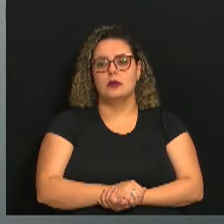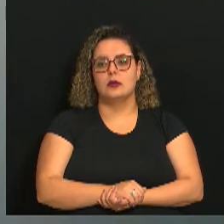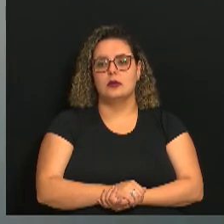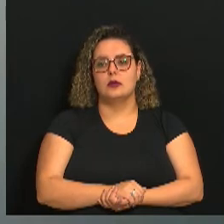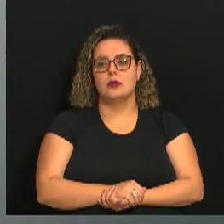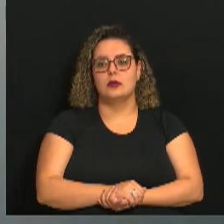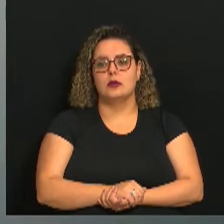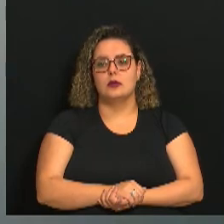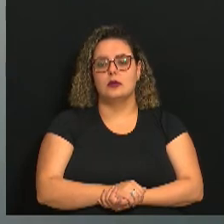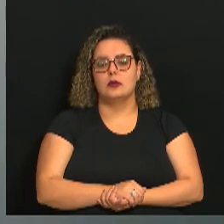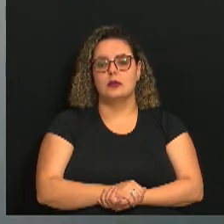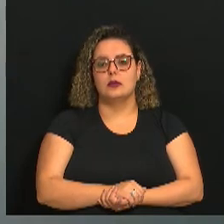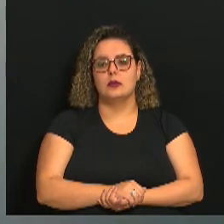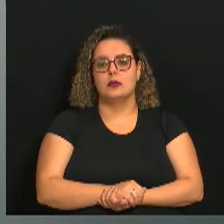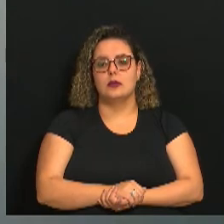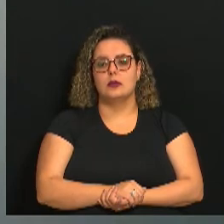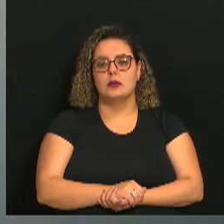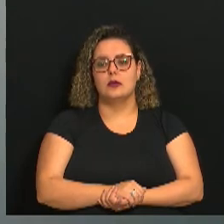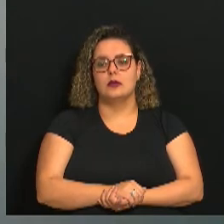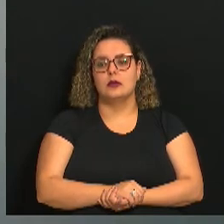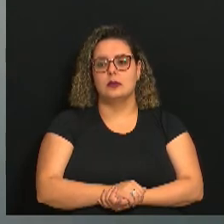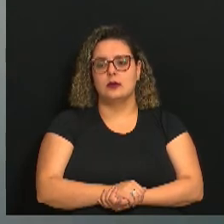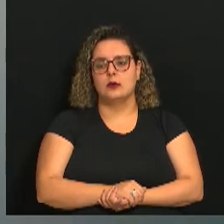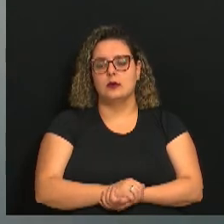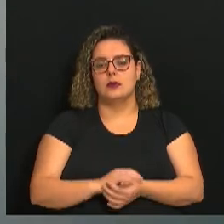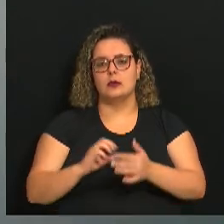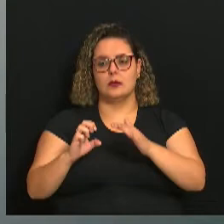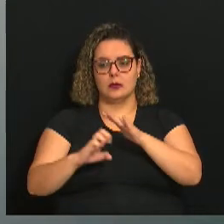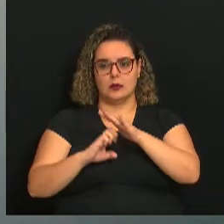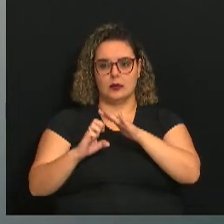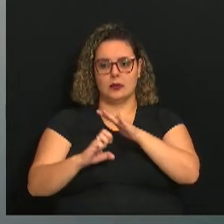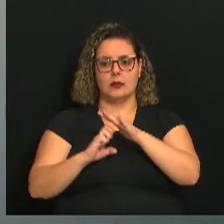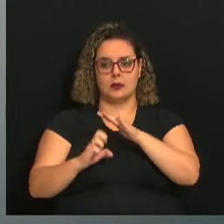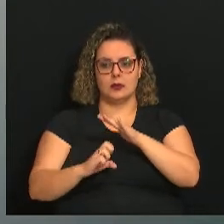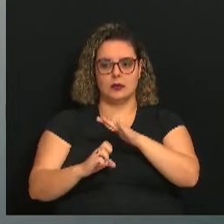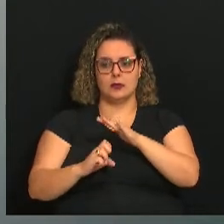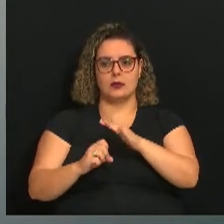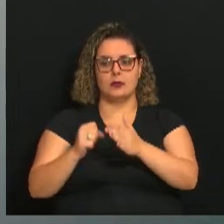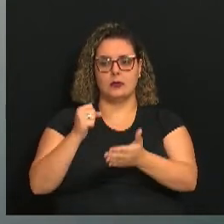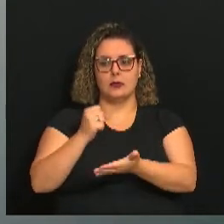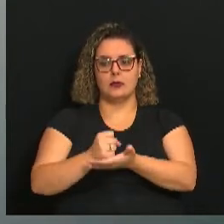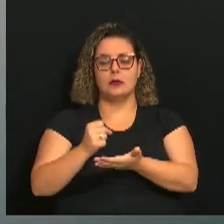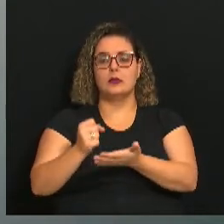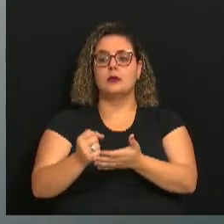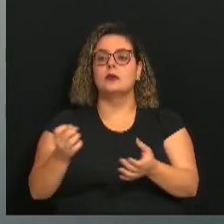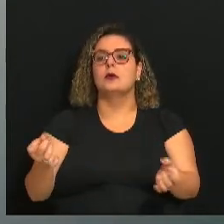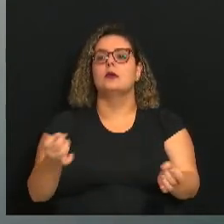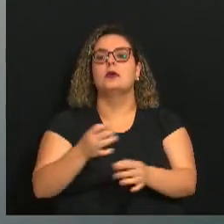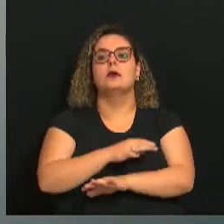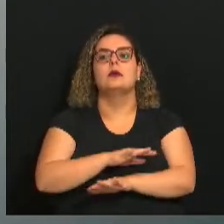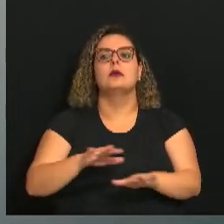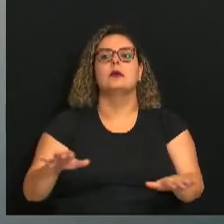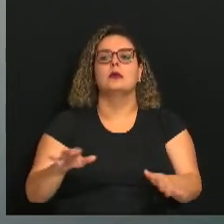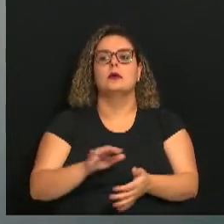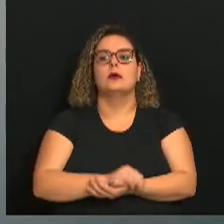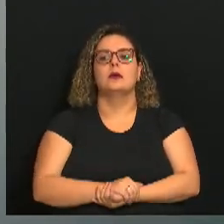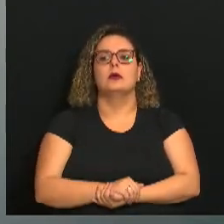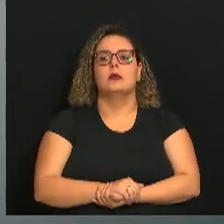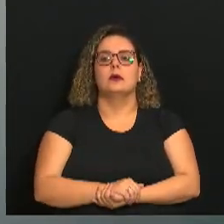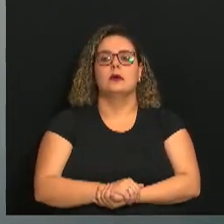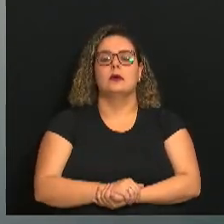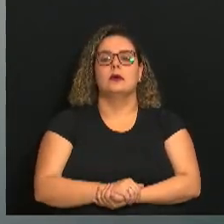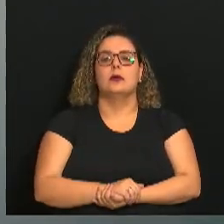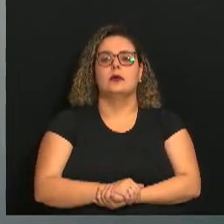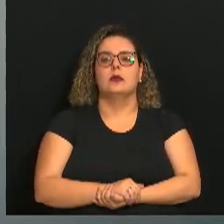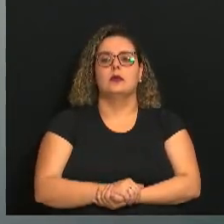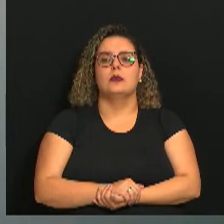negar que a empresa de zeladoria que saiu do contrato foi encerrado, ela teve uma ação muito ostensiva com relação